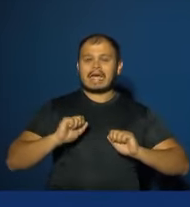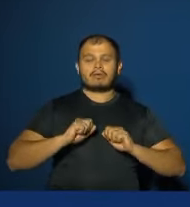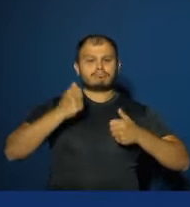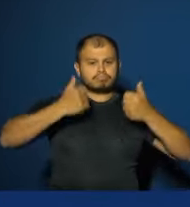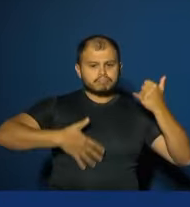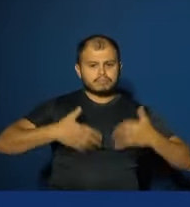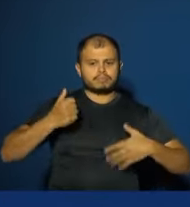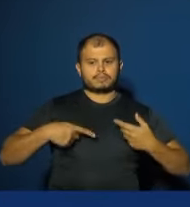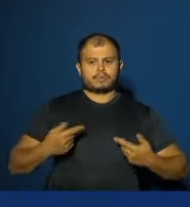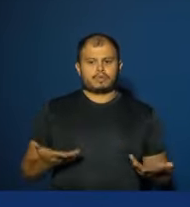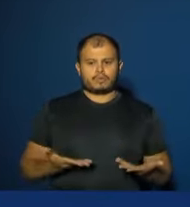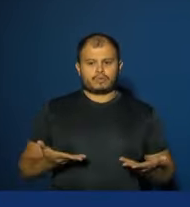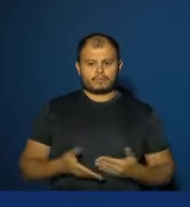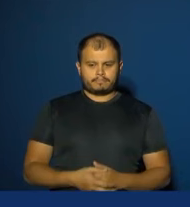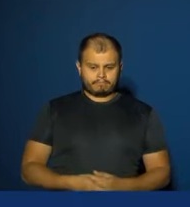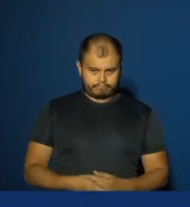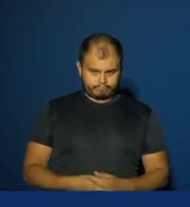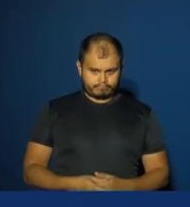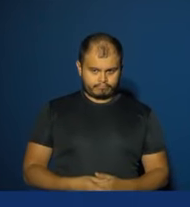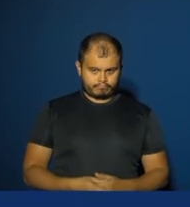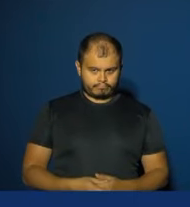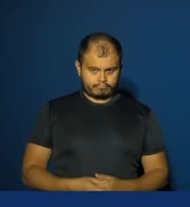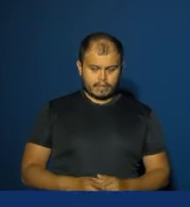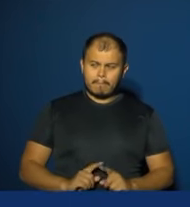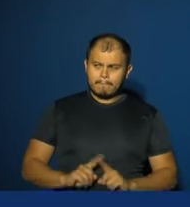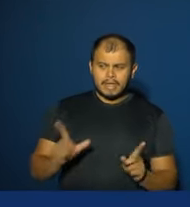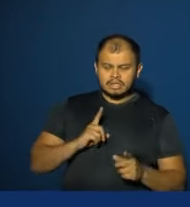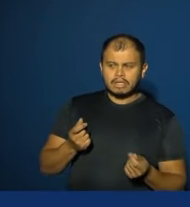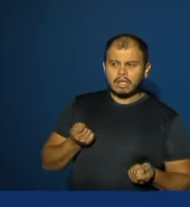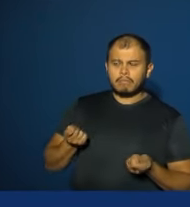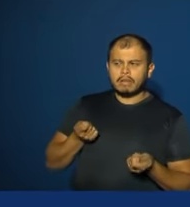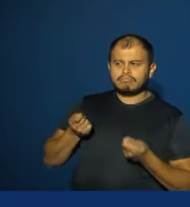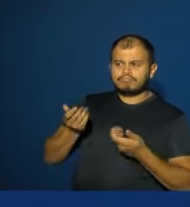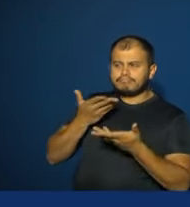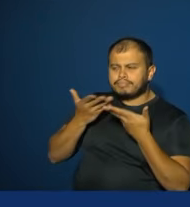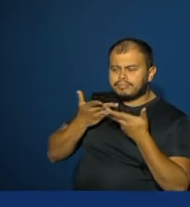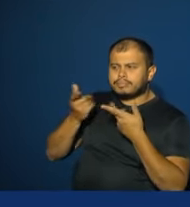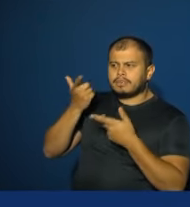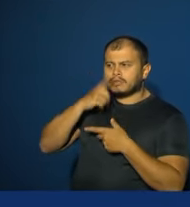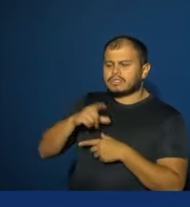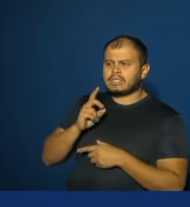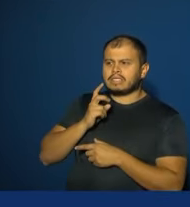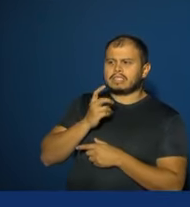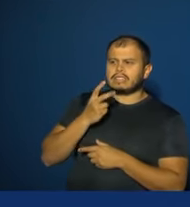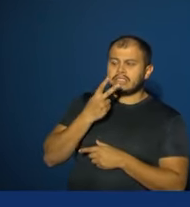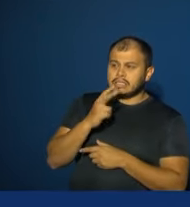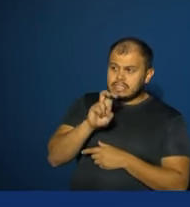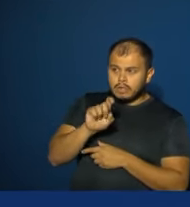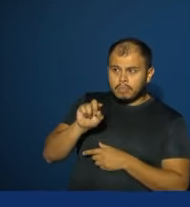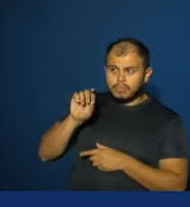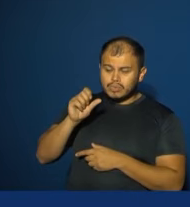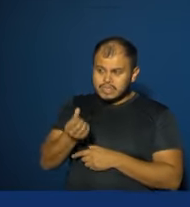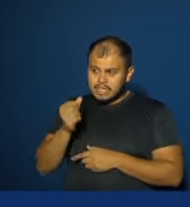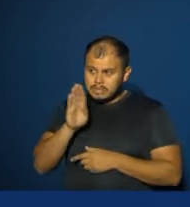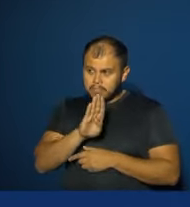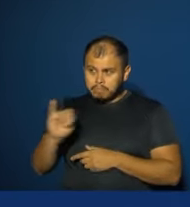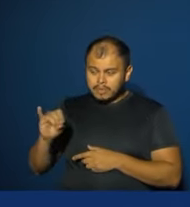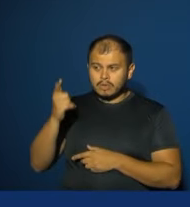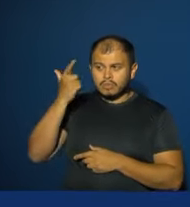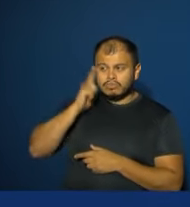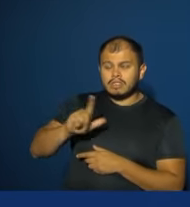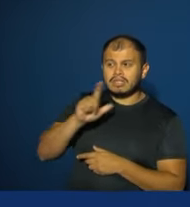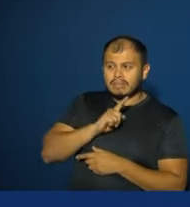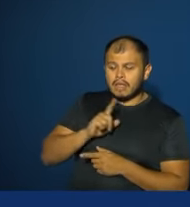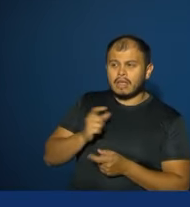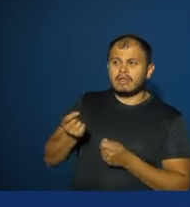transparente. Mas há uma negociação para repor aí esses 5,6 bilhões. Falou, inclusive, de alguma forma,